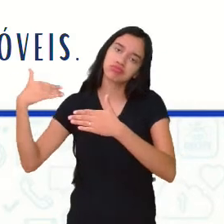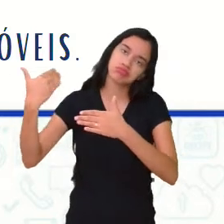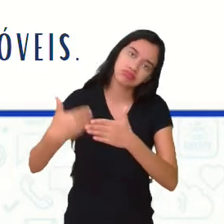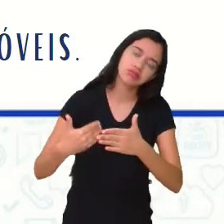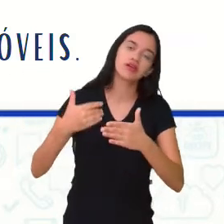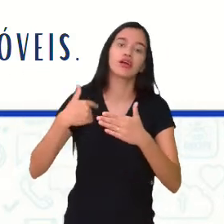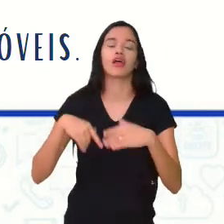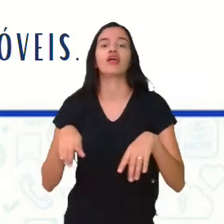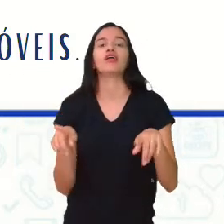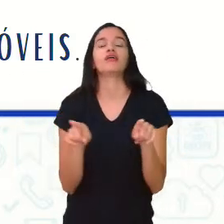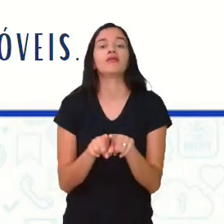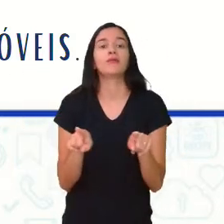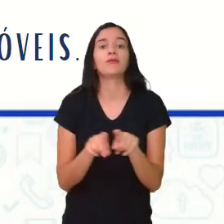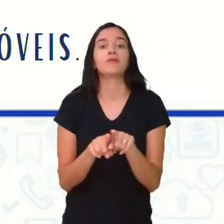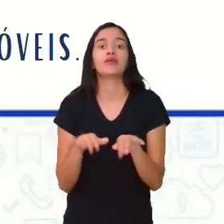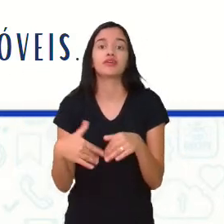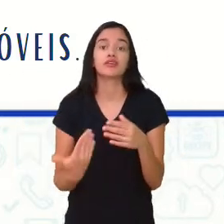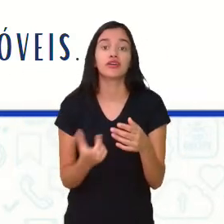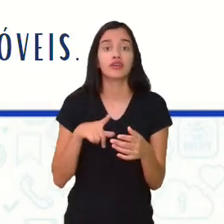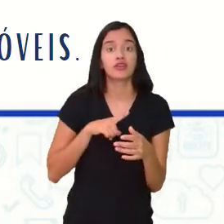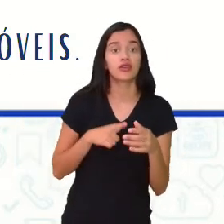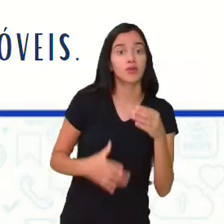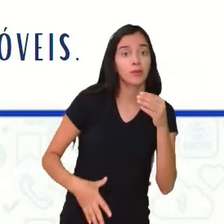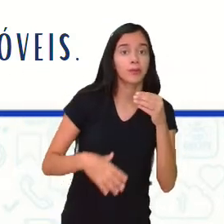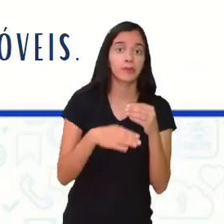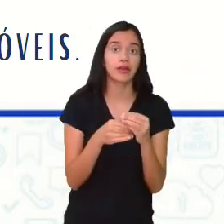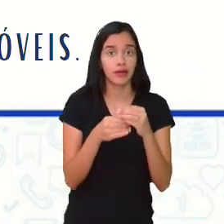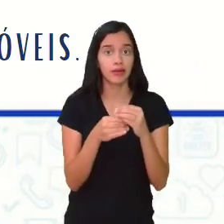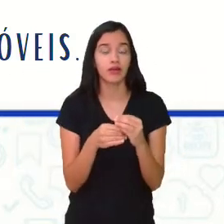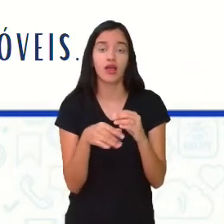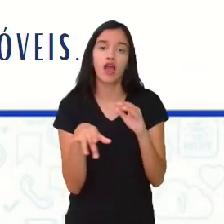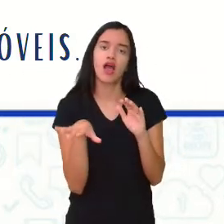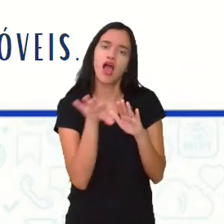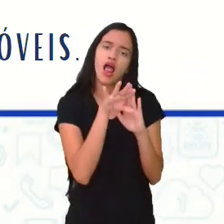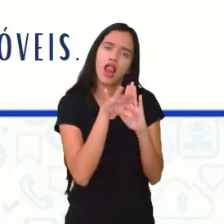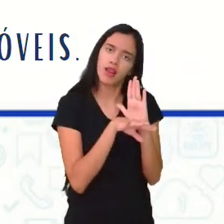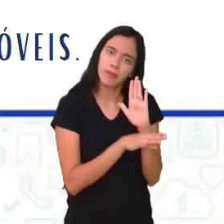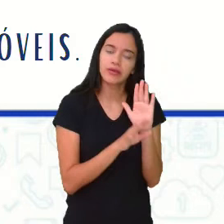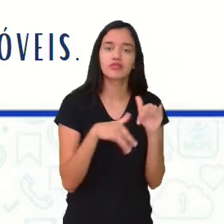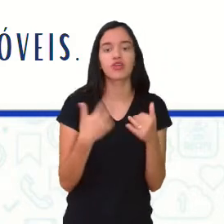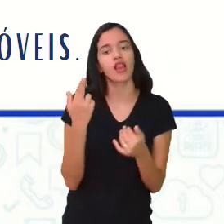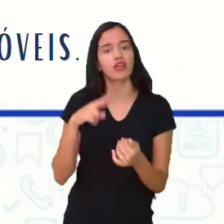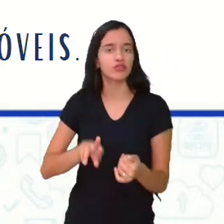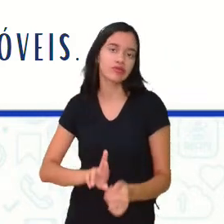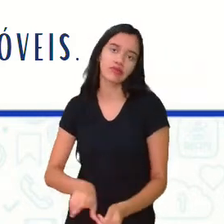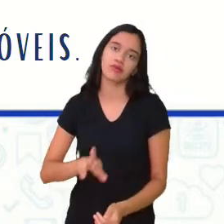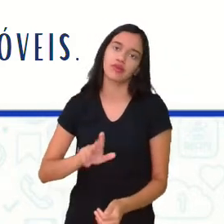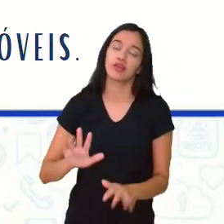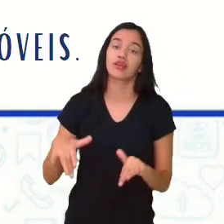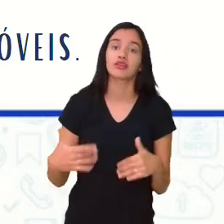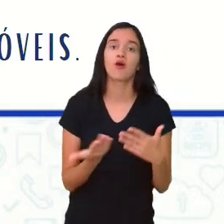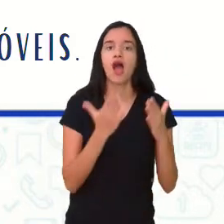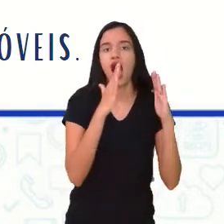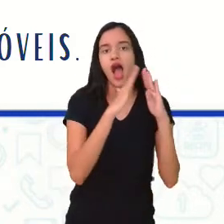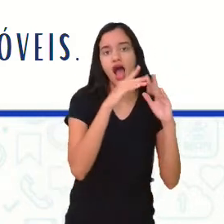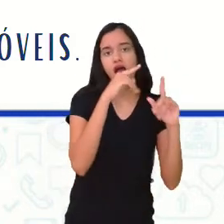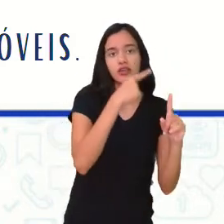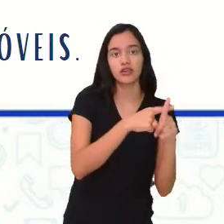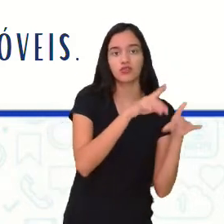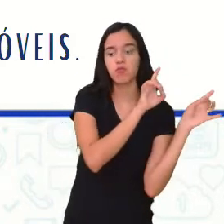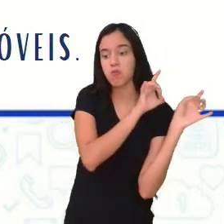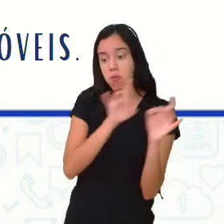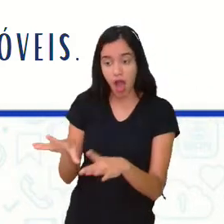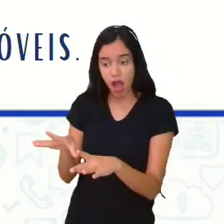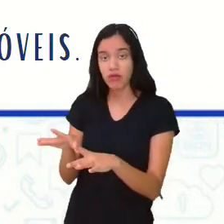adquirindo, incorporando elementos não religiosos, e quando isso aconteceu, a igreja, né, baniu o teatro